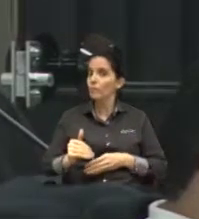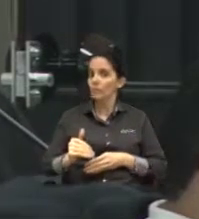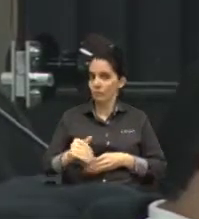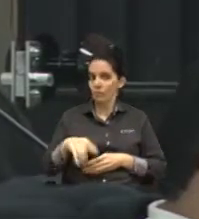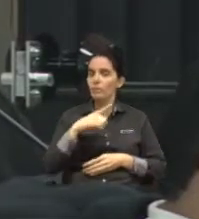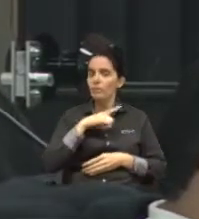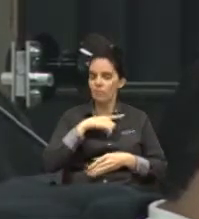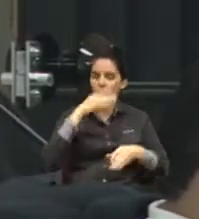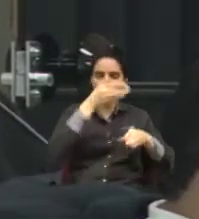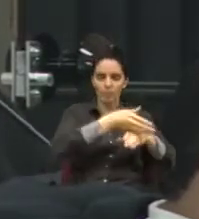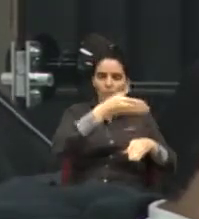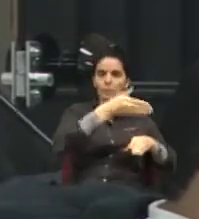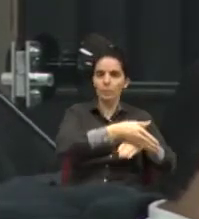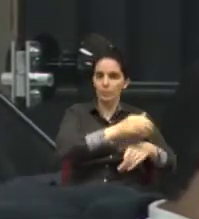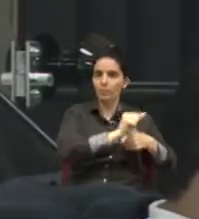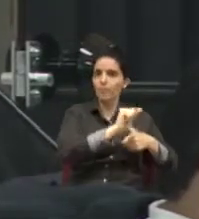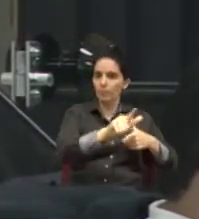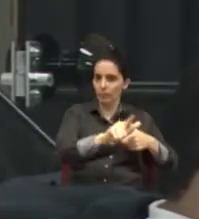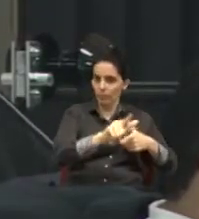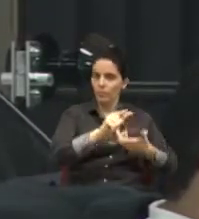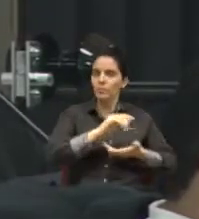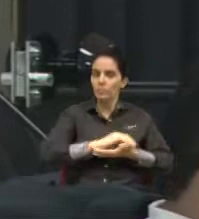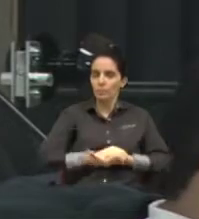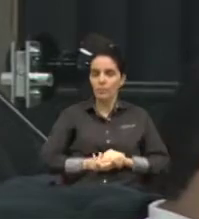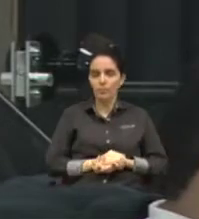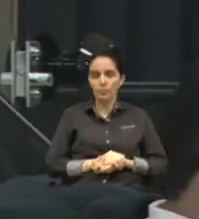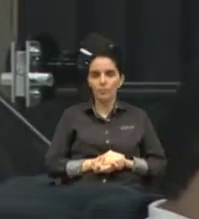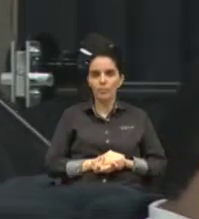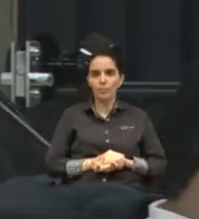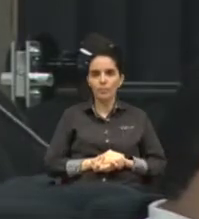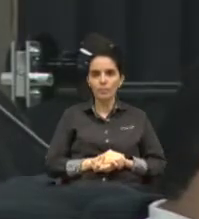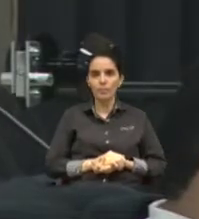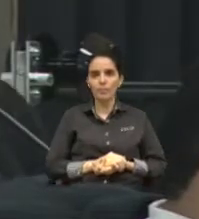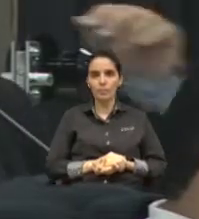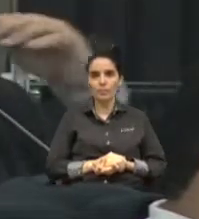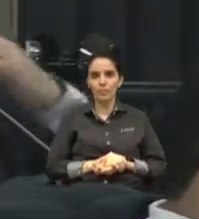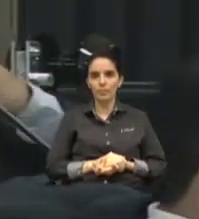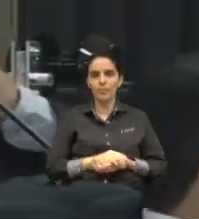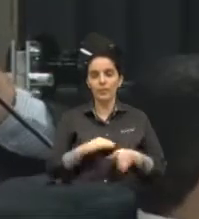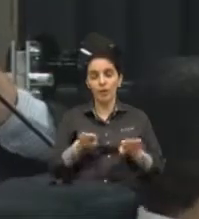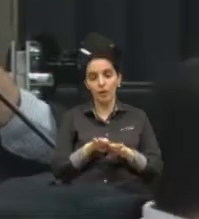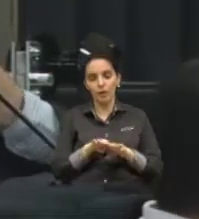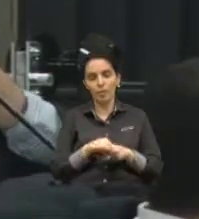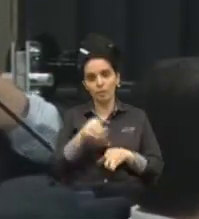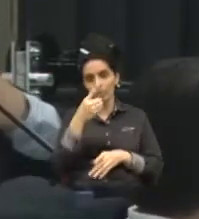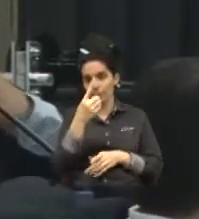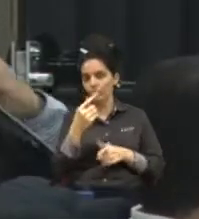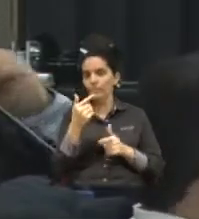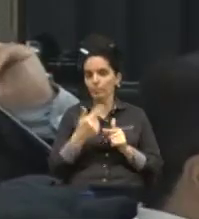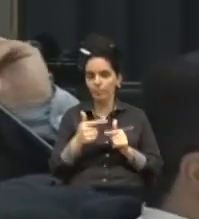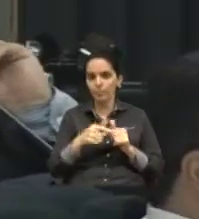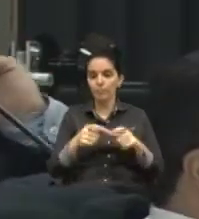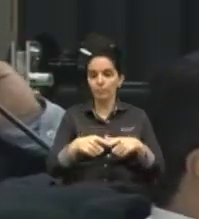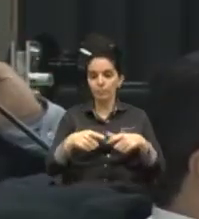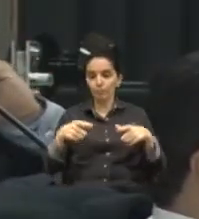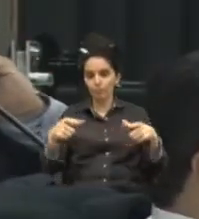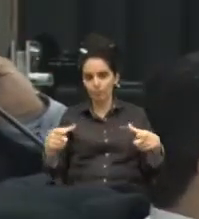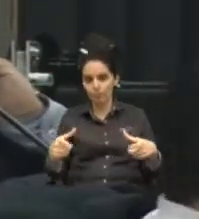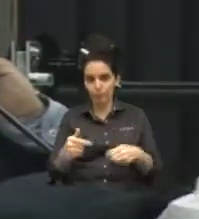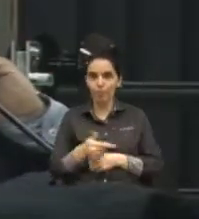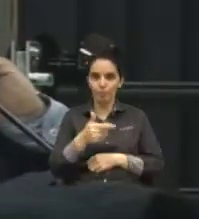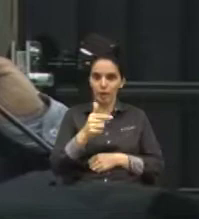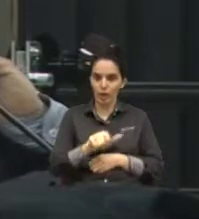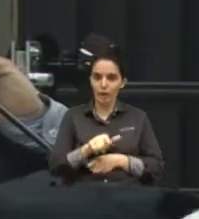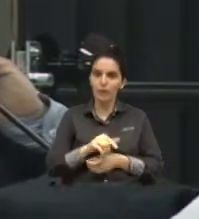inclusive alugando para uso próprio. E há mais uma praga, né, pastor? Nós já temos aí os problemas muito grandes que